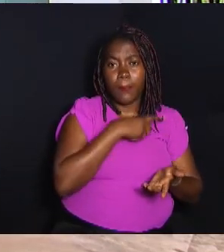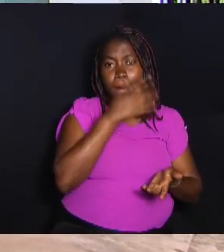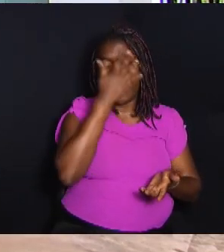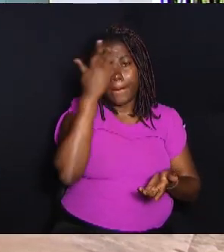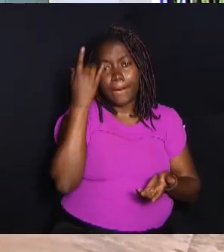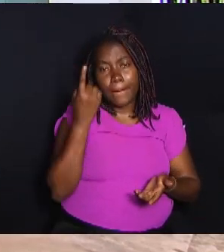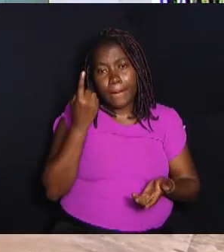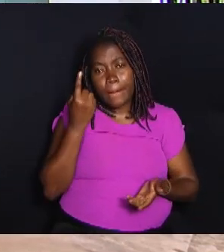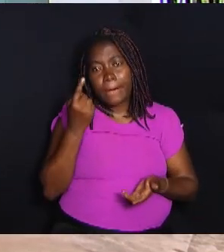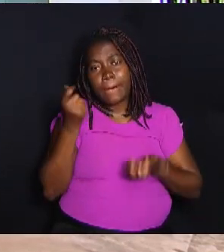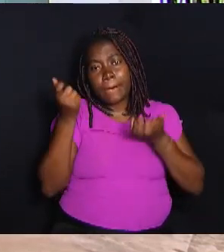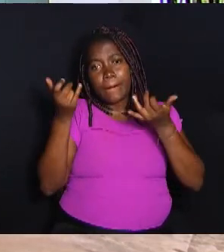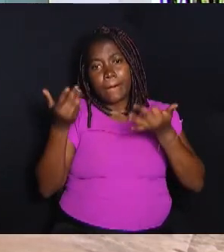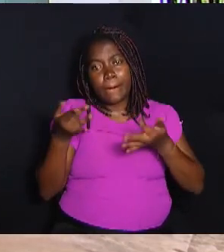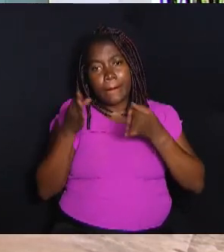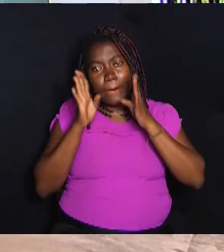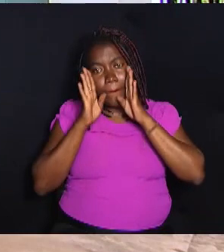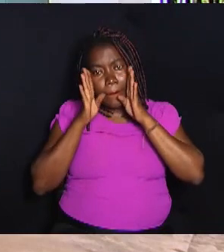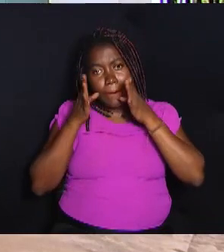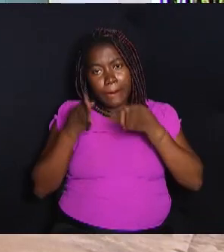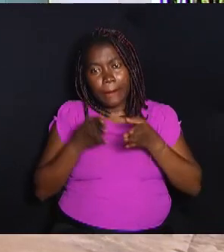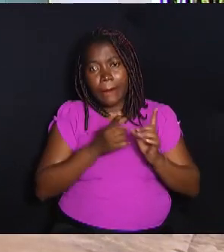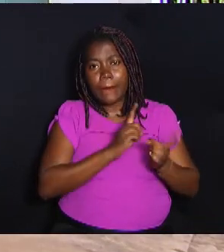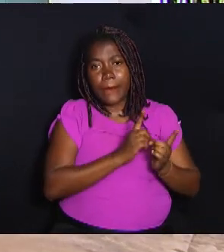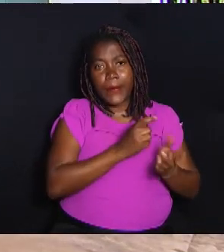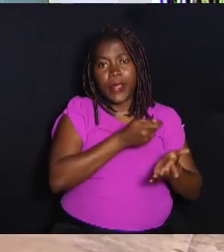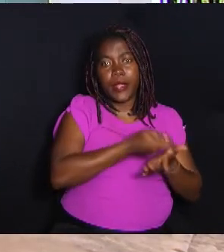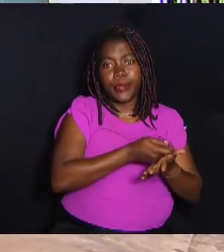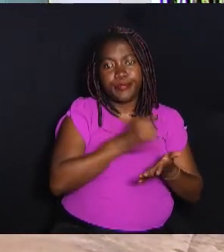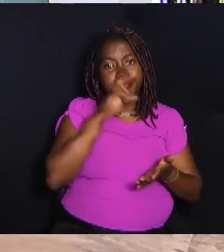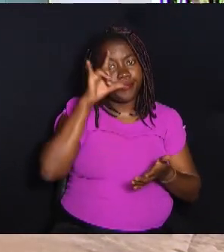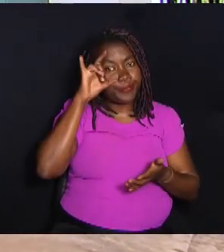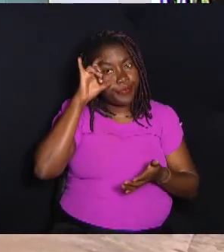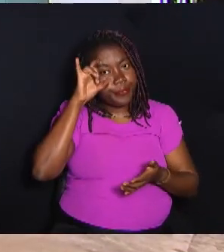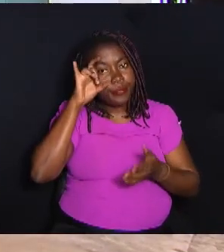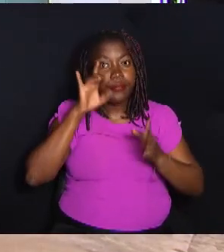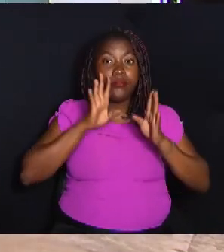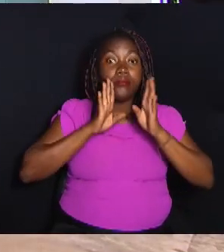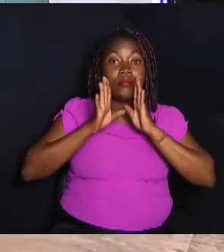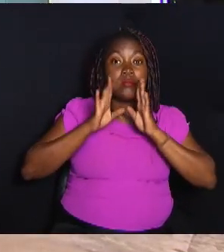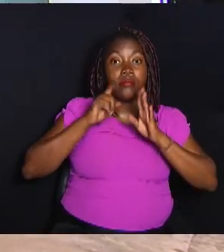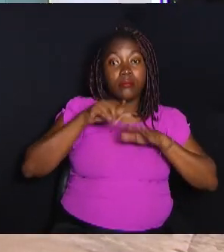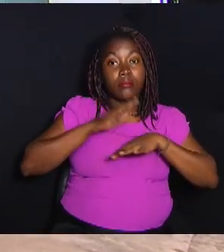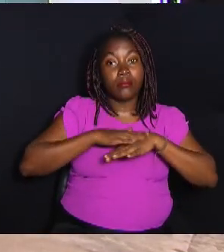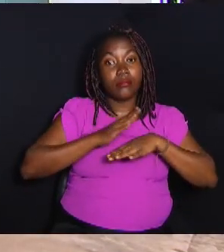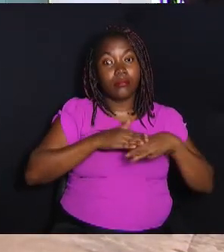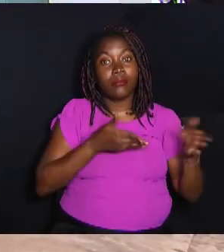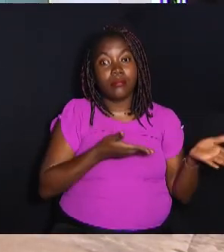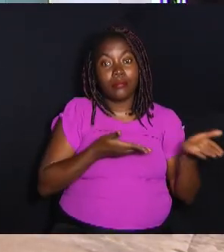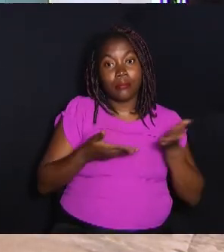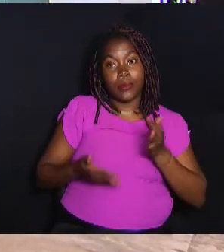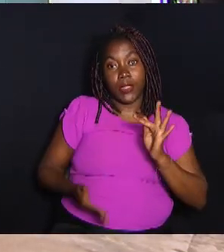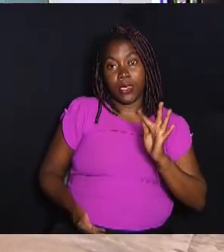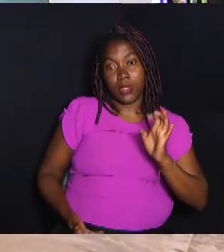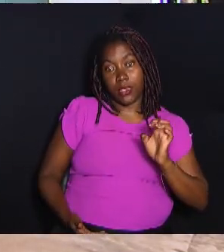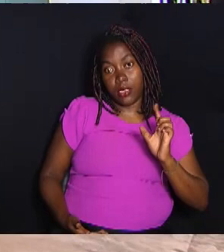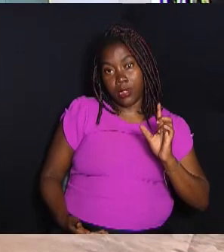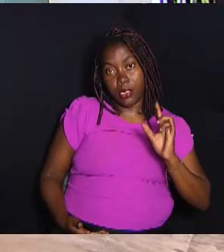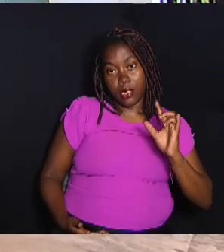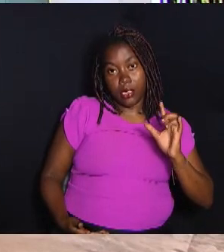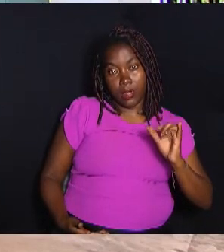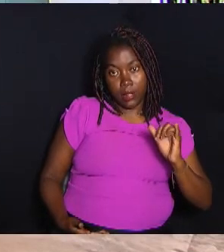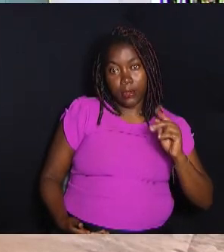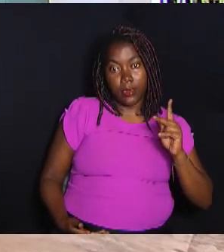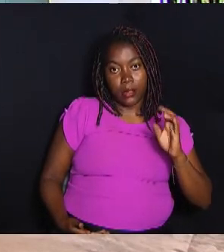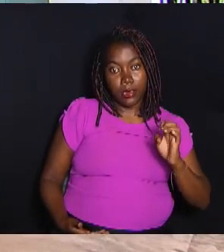pago. Nós teremos aí uma pessoa que vai falar especificamente sobre tráfego pago de Instagram e Facebook, que é um convidado nosso, que é o